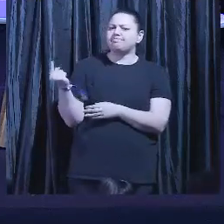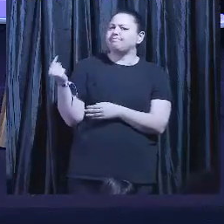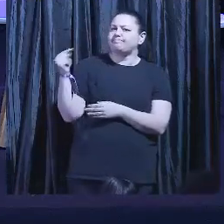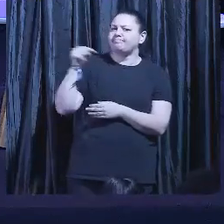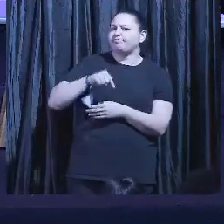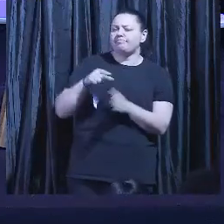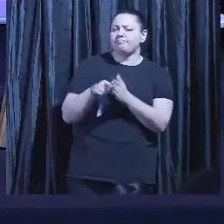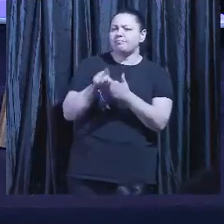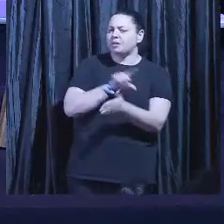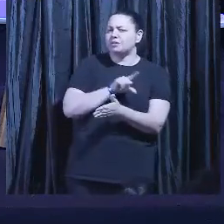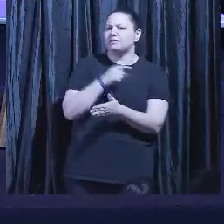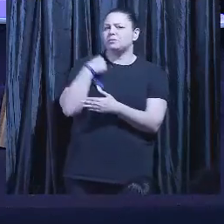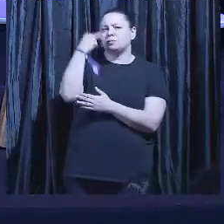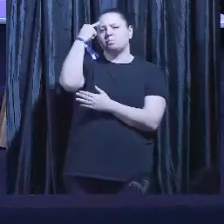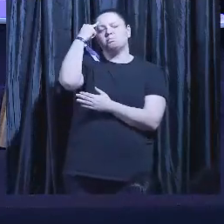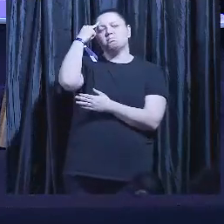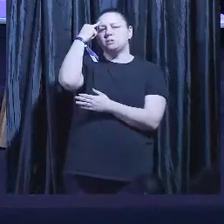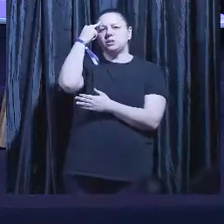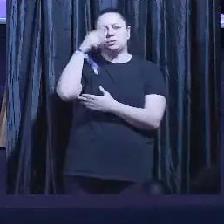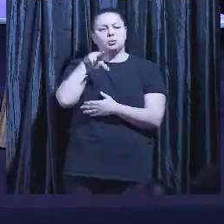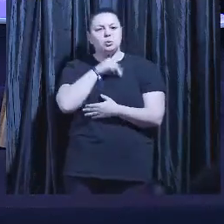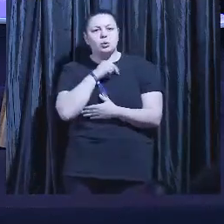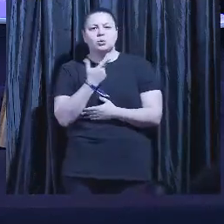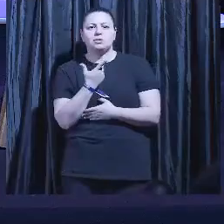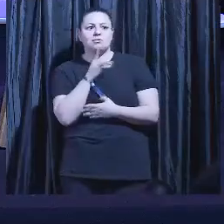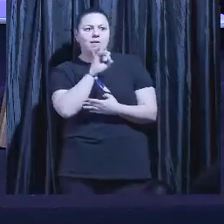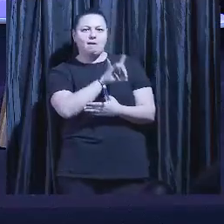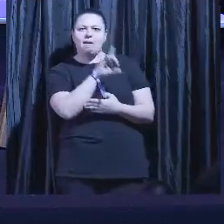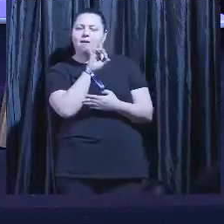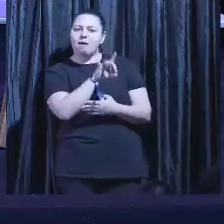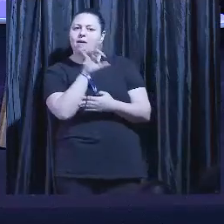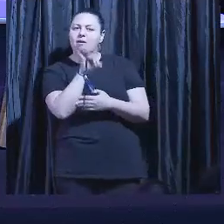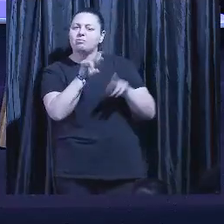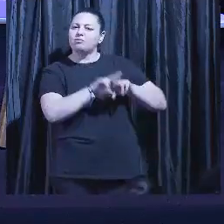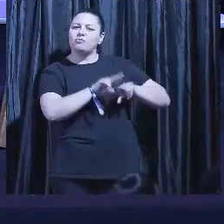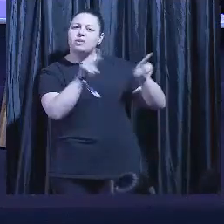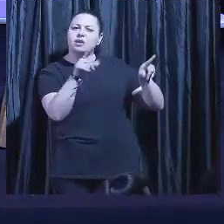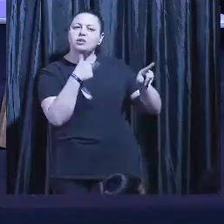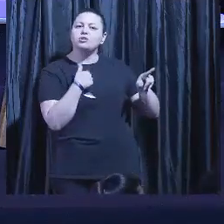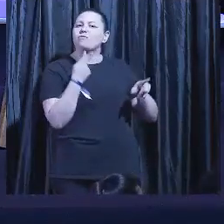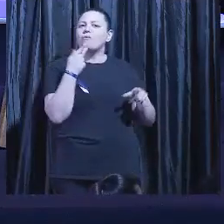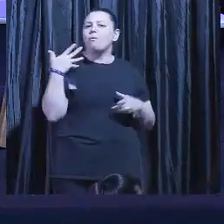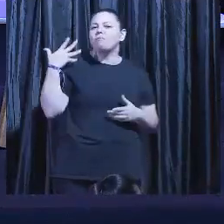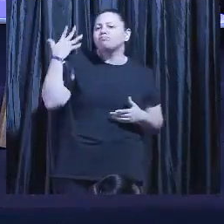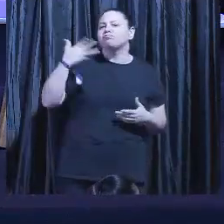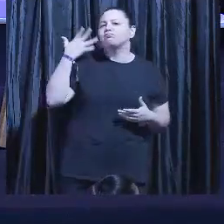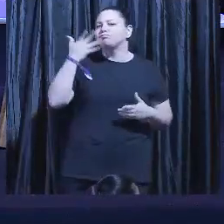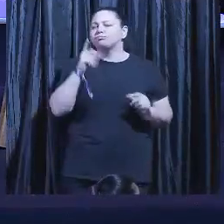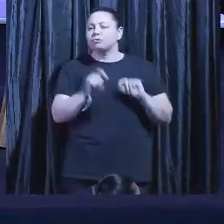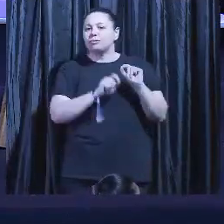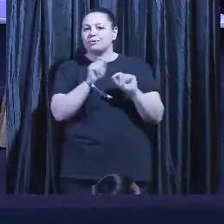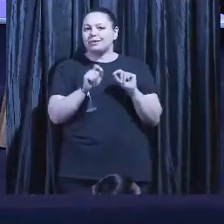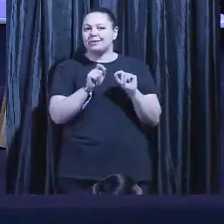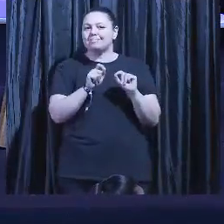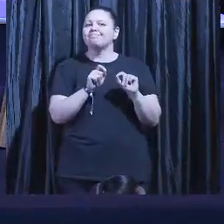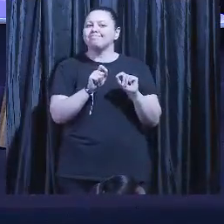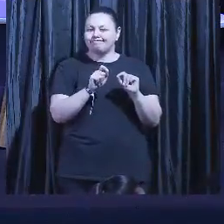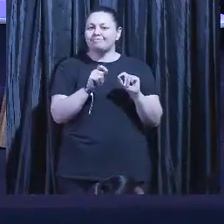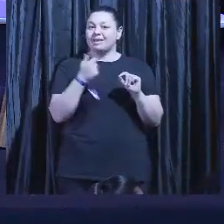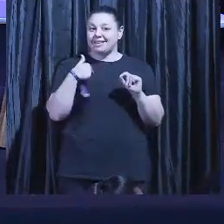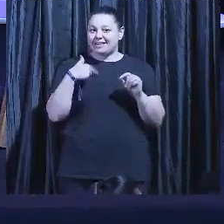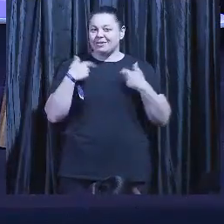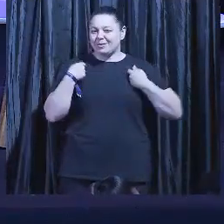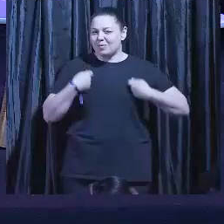pensei muito, né, meu Deus, cada público é um público diferente, o que é que eu vou falar? E não à toa eu estava com essa camisa,